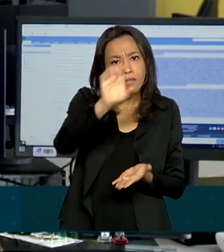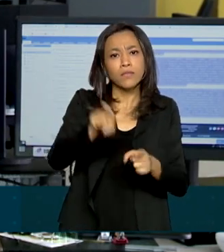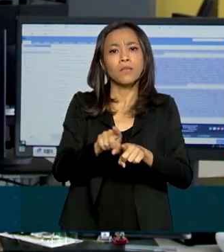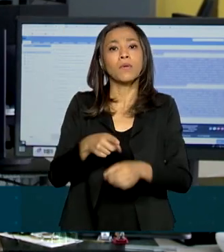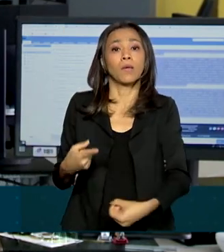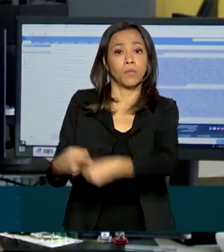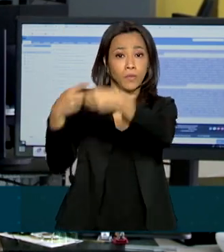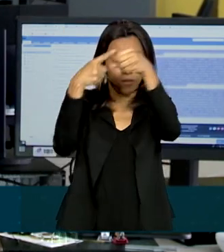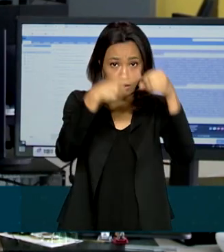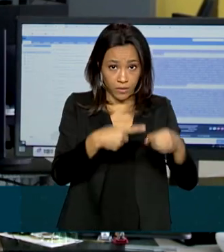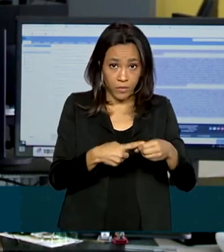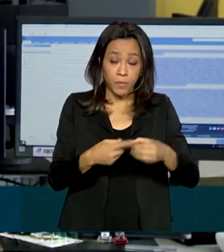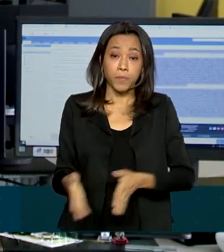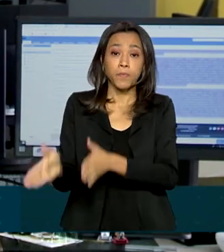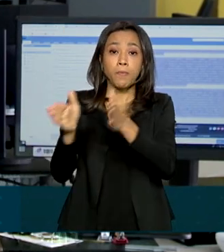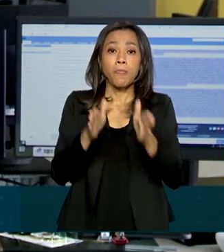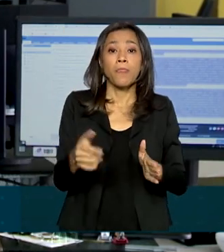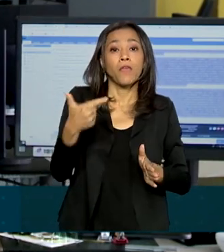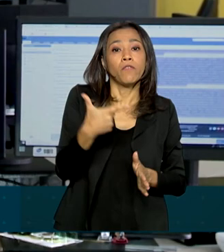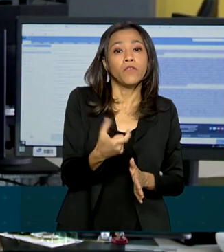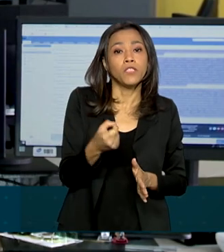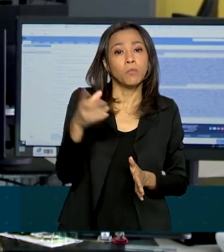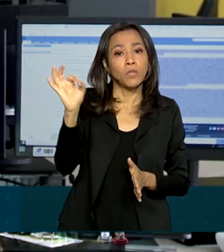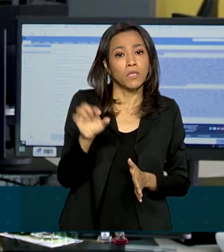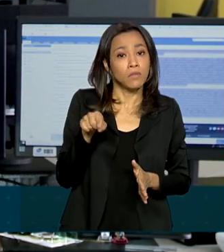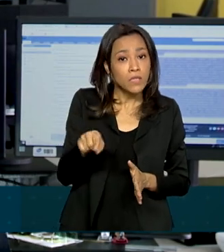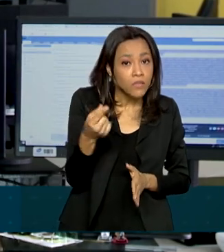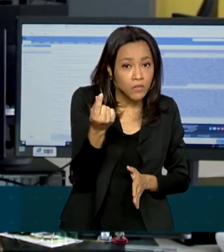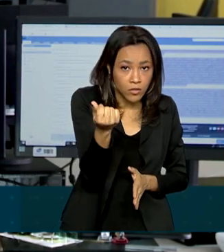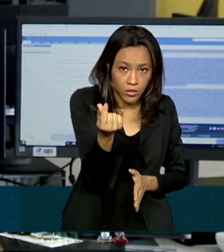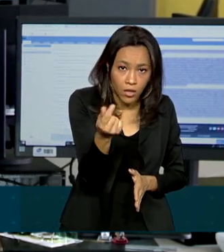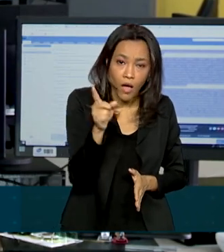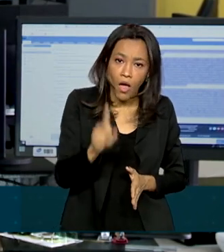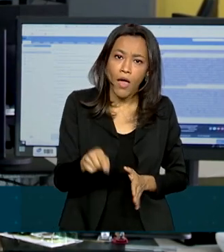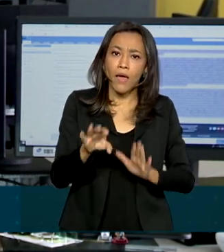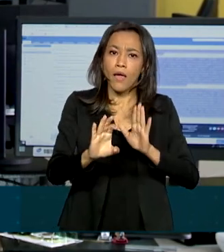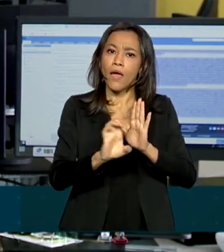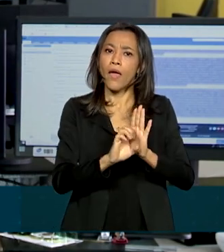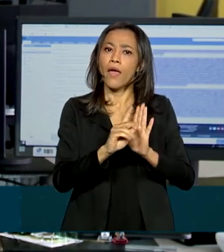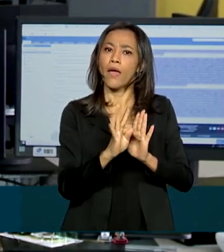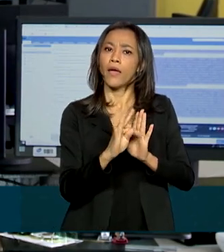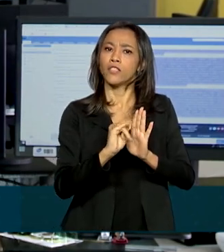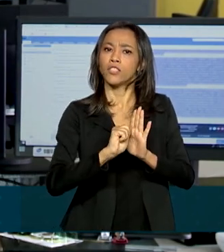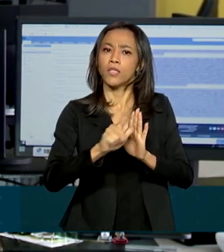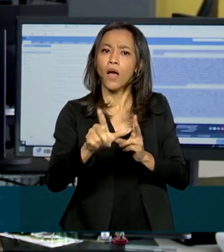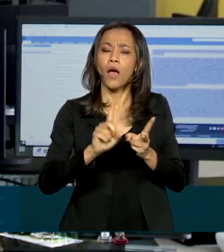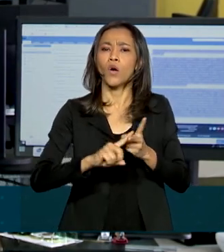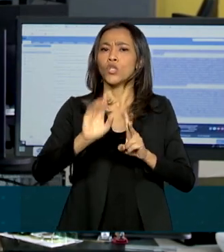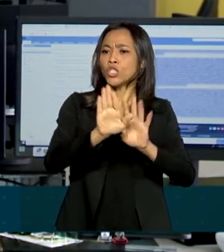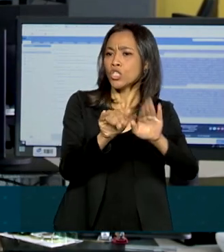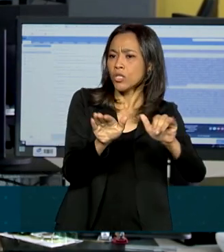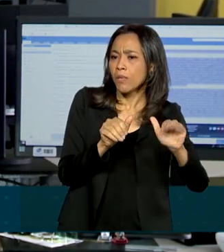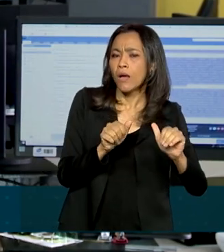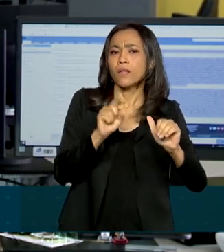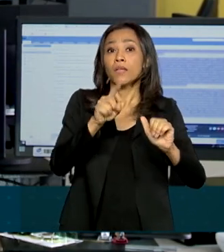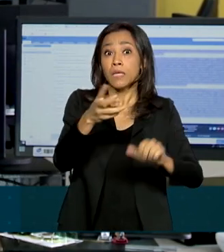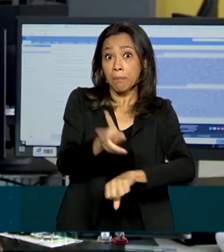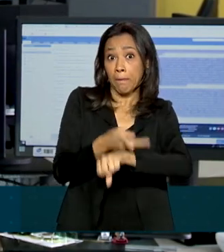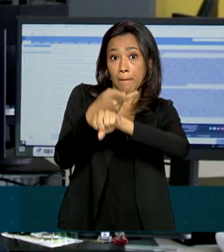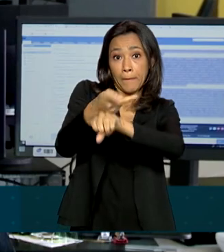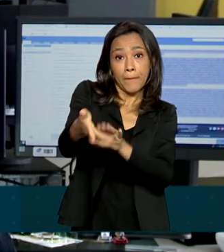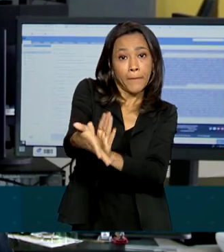municípios. 20% desse valor serão destinados a editais, chamadas públicas e prêmios que